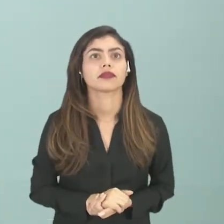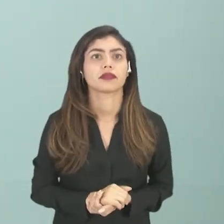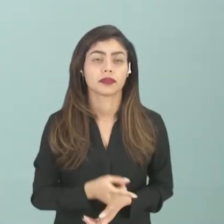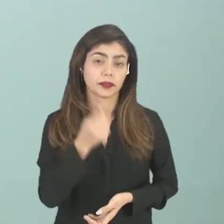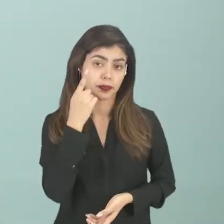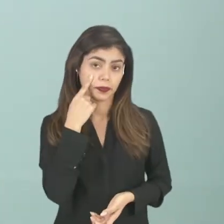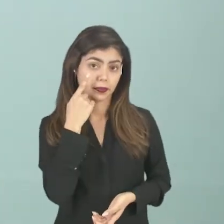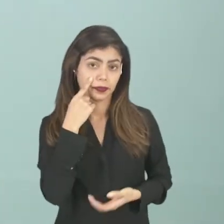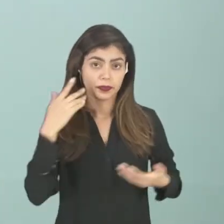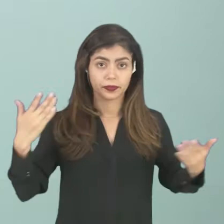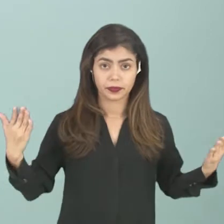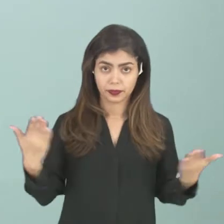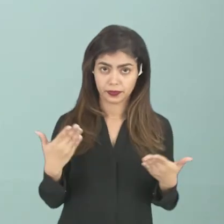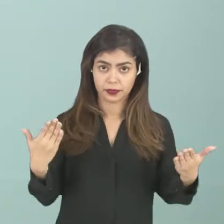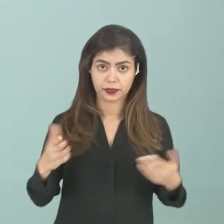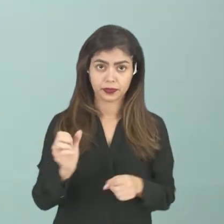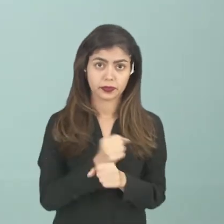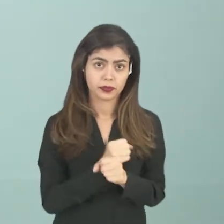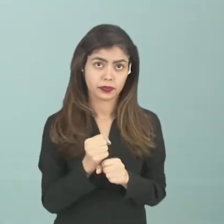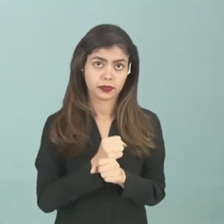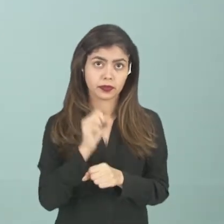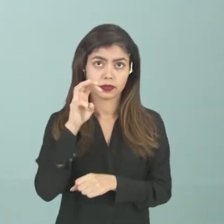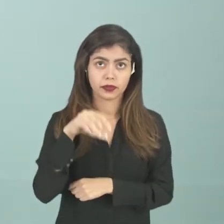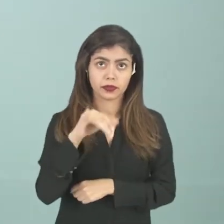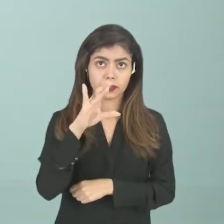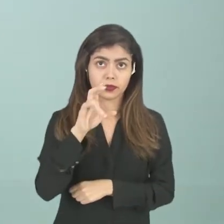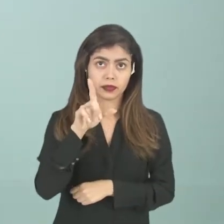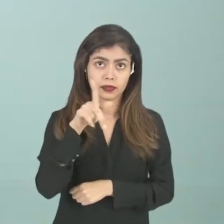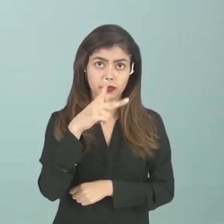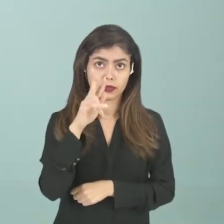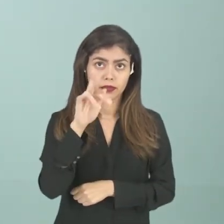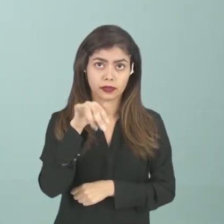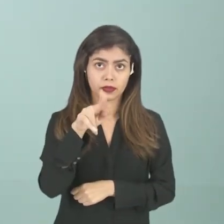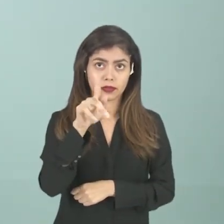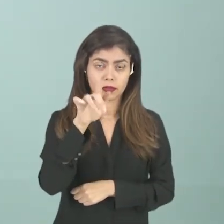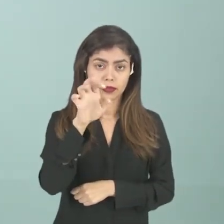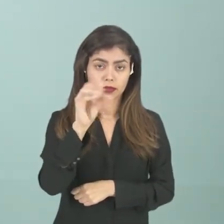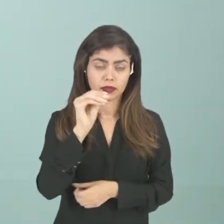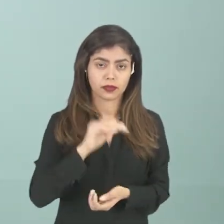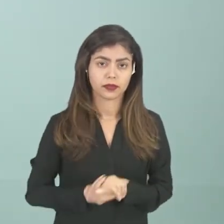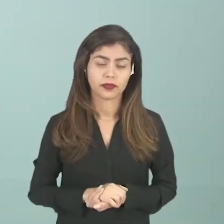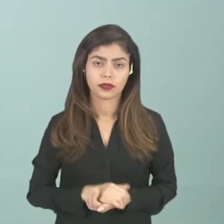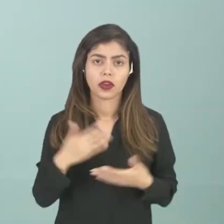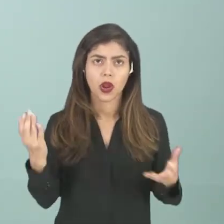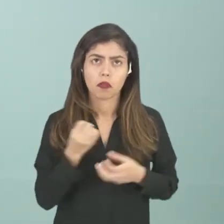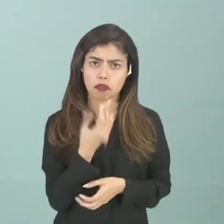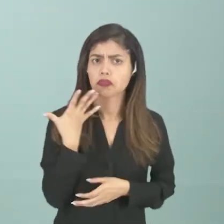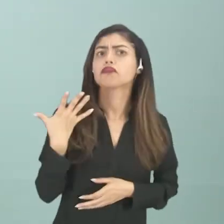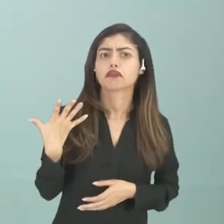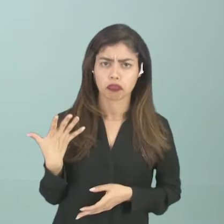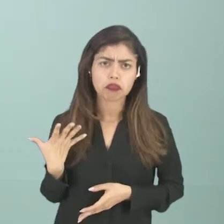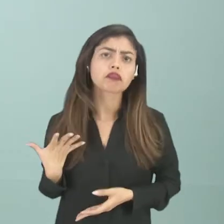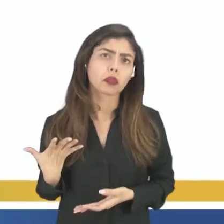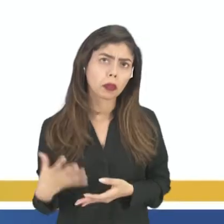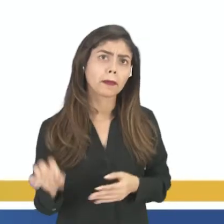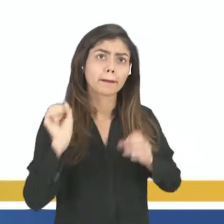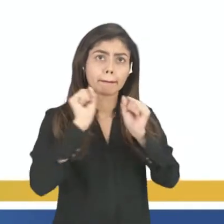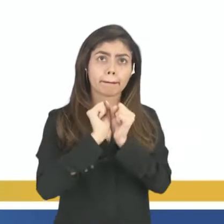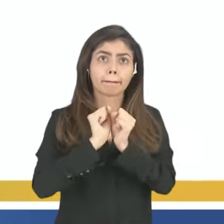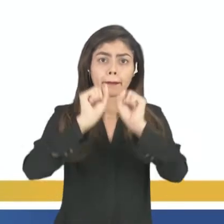analisar agora uma obra de Michelangelo. Essa obra é uma obra fantástica. É uma